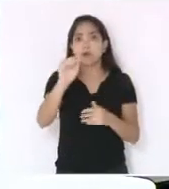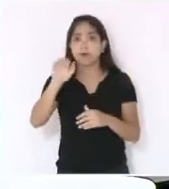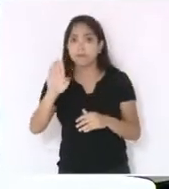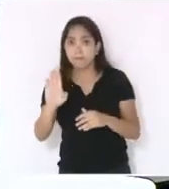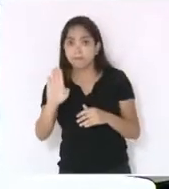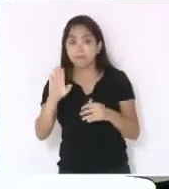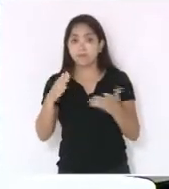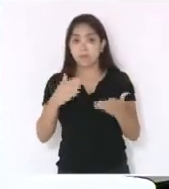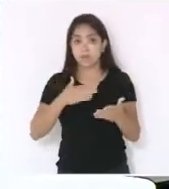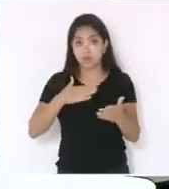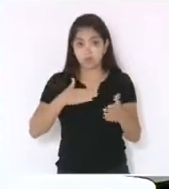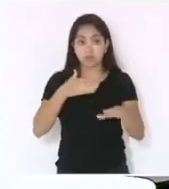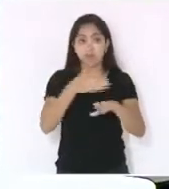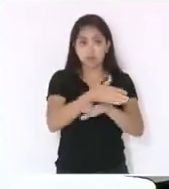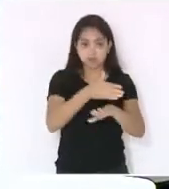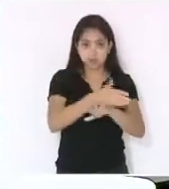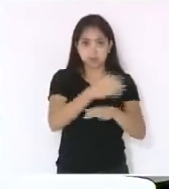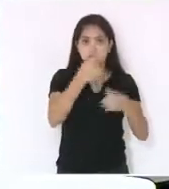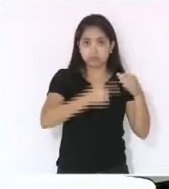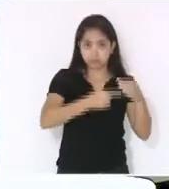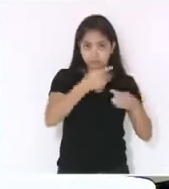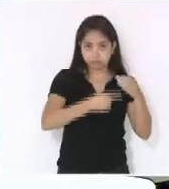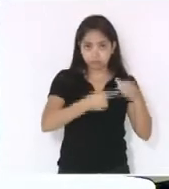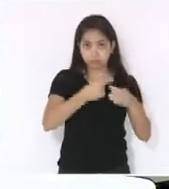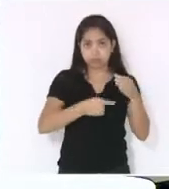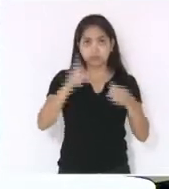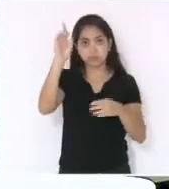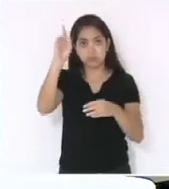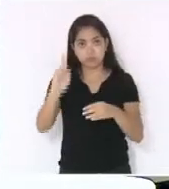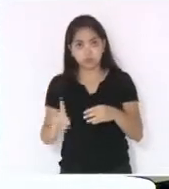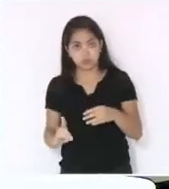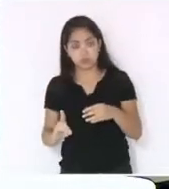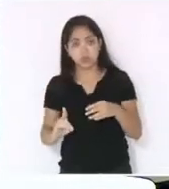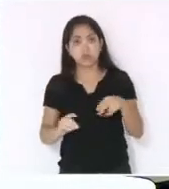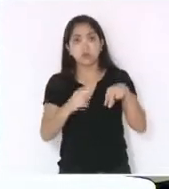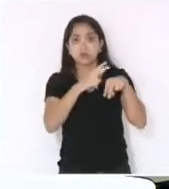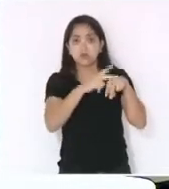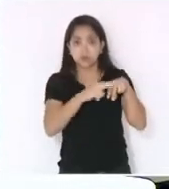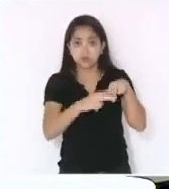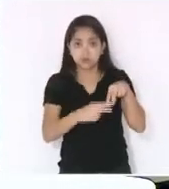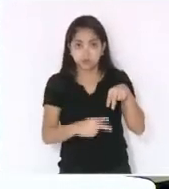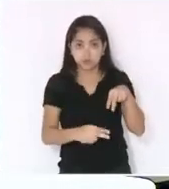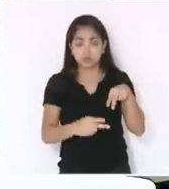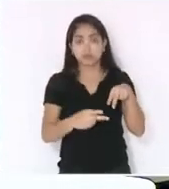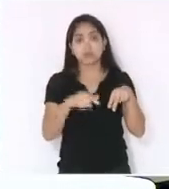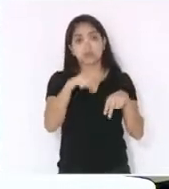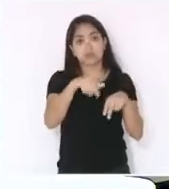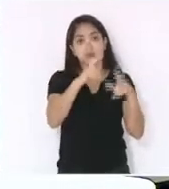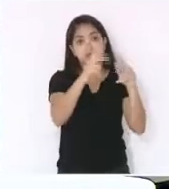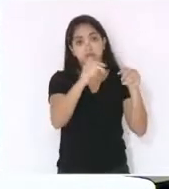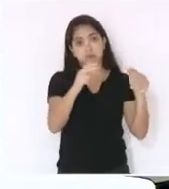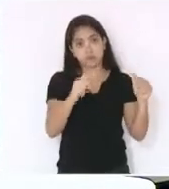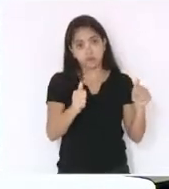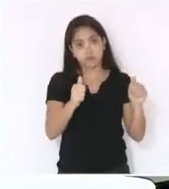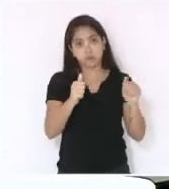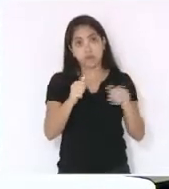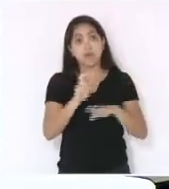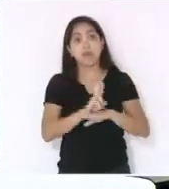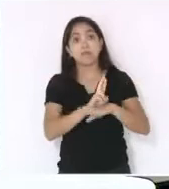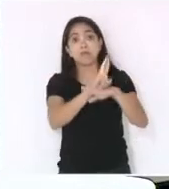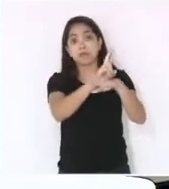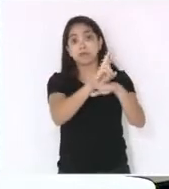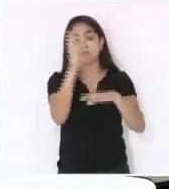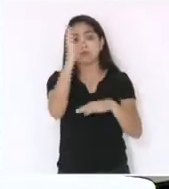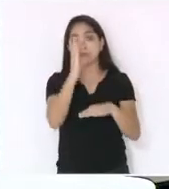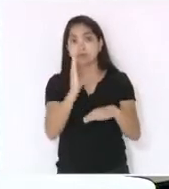qual sou membro da Comissão de Direito Homoafetivo e Gênero de Florianópolis. Representando o Brasil, temos a